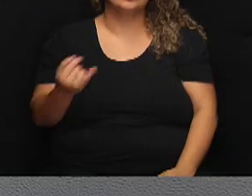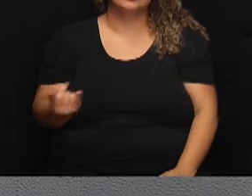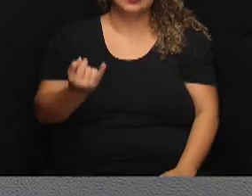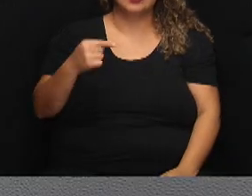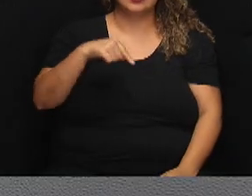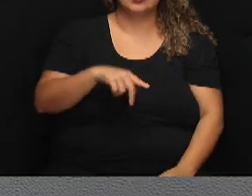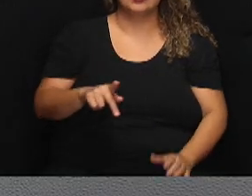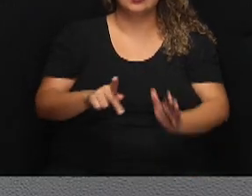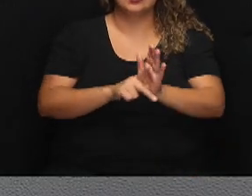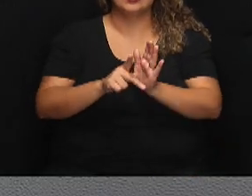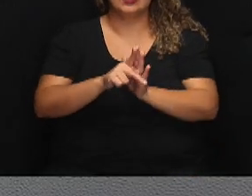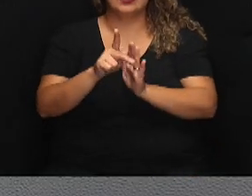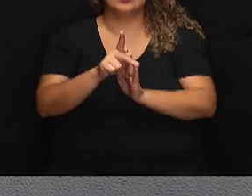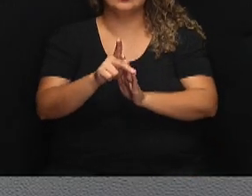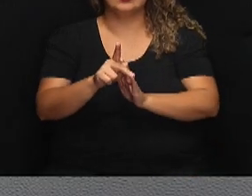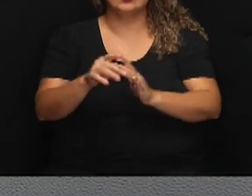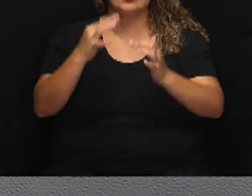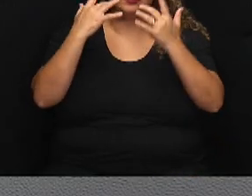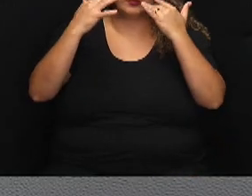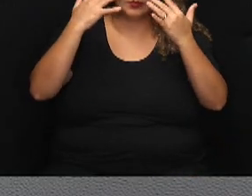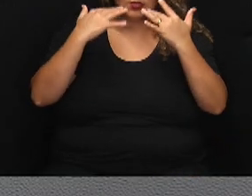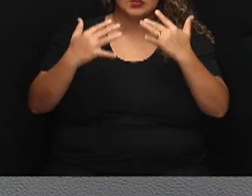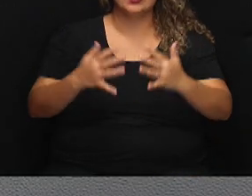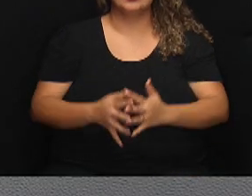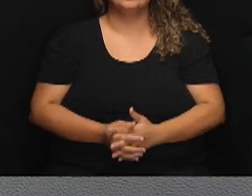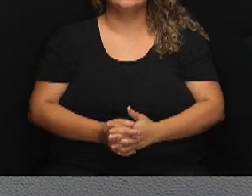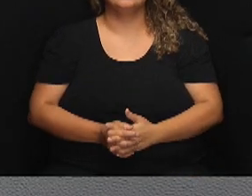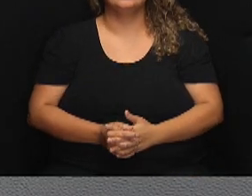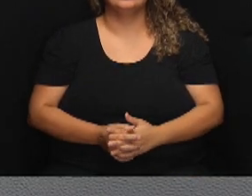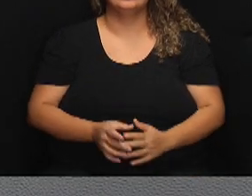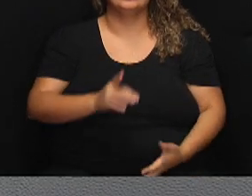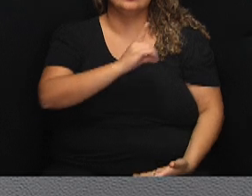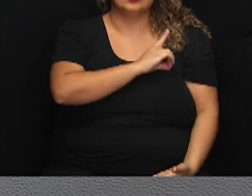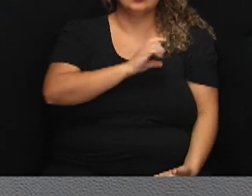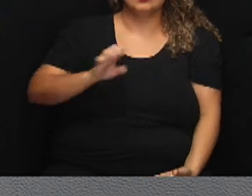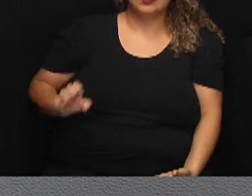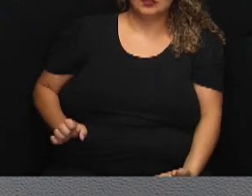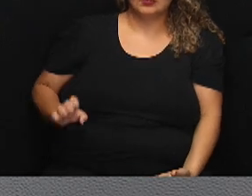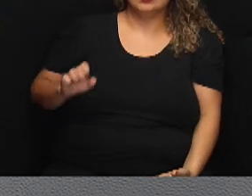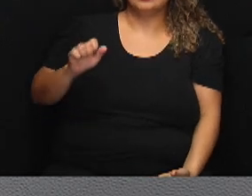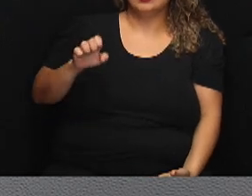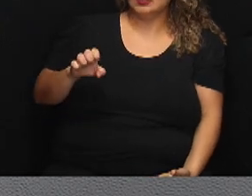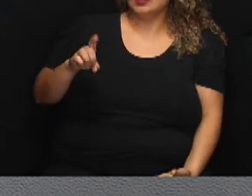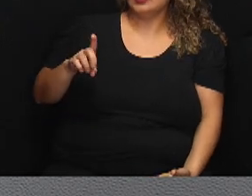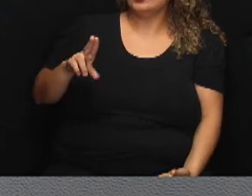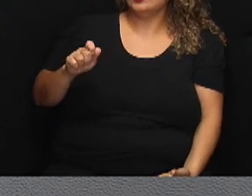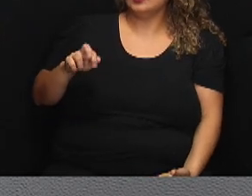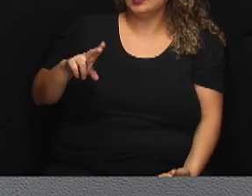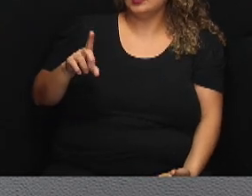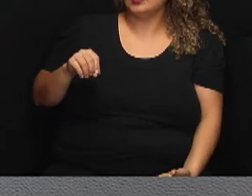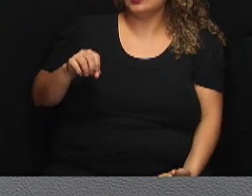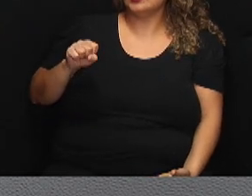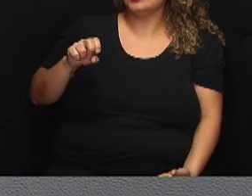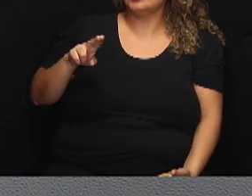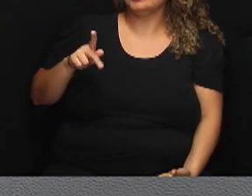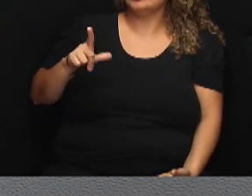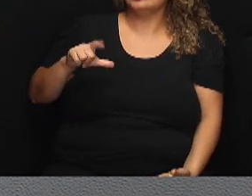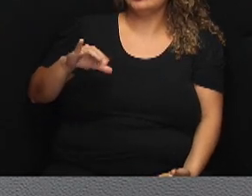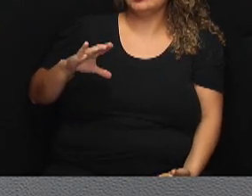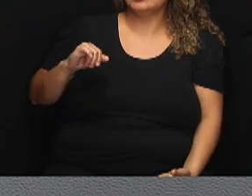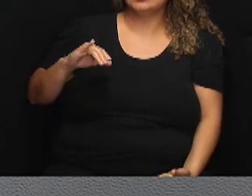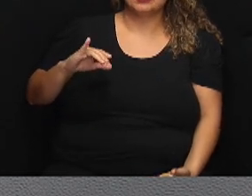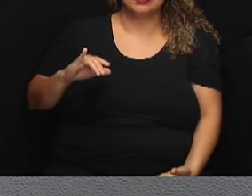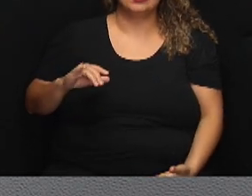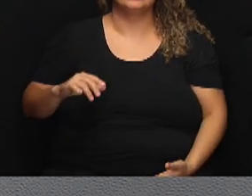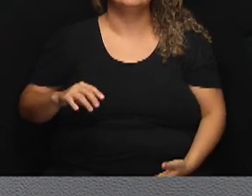um projeto muito inspirado no atual deputado estadual Eduardo Suplicy, né, que é o autor da renda básica. Essa é uma das